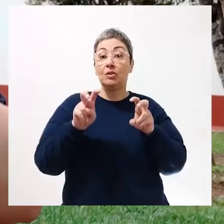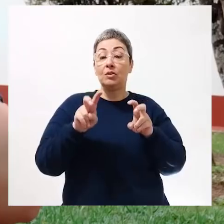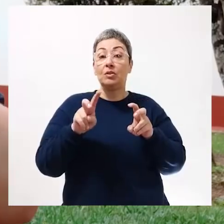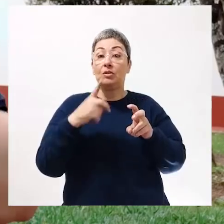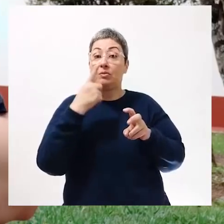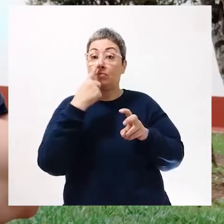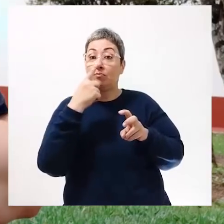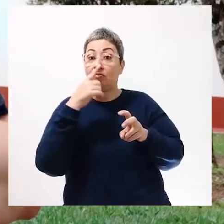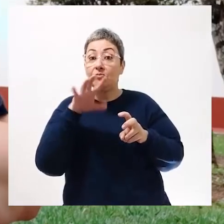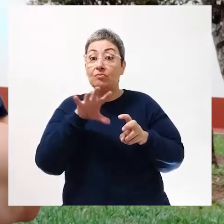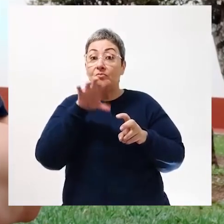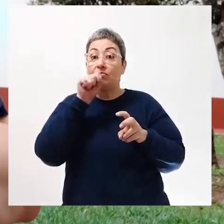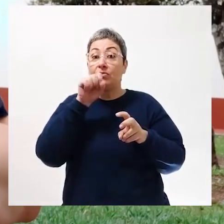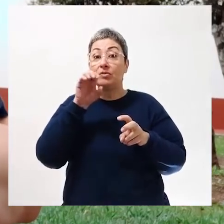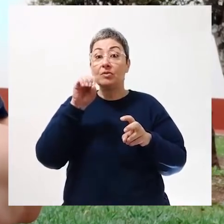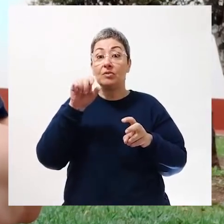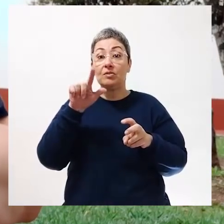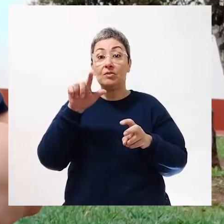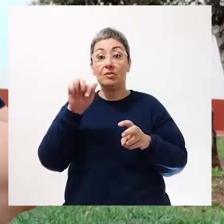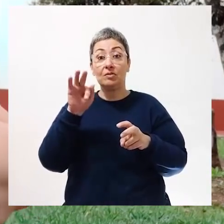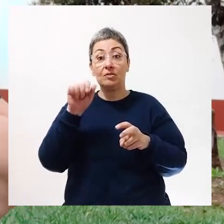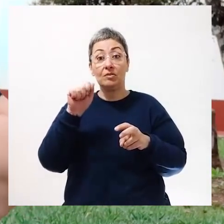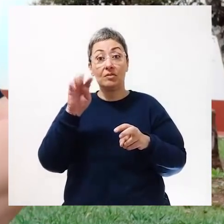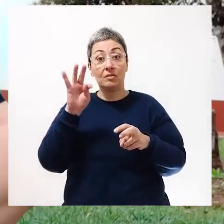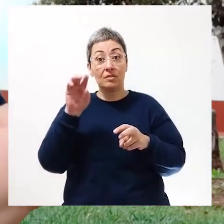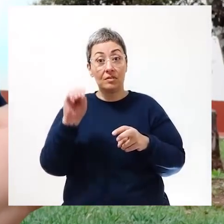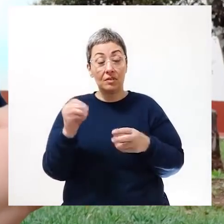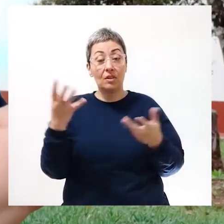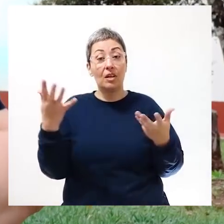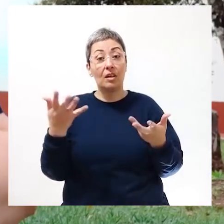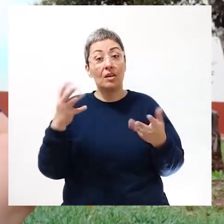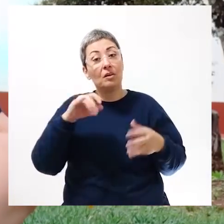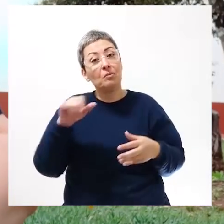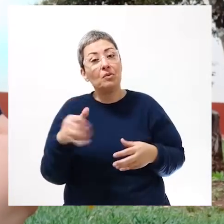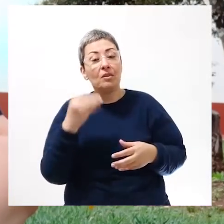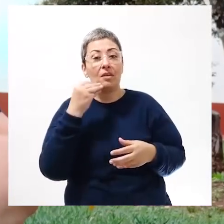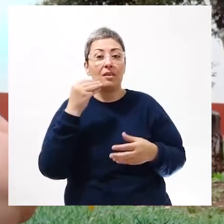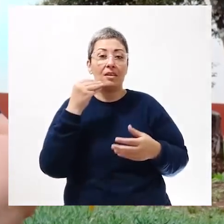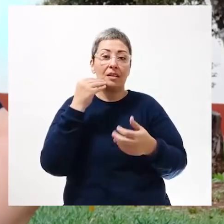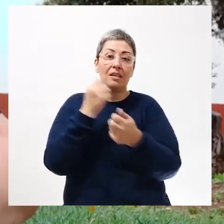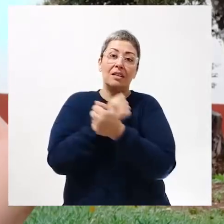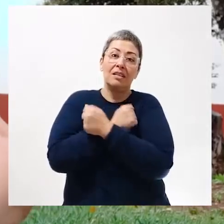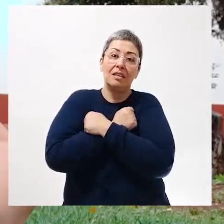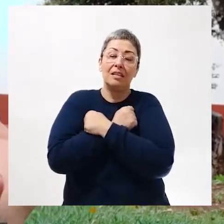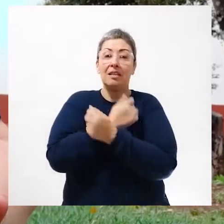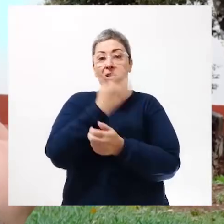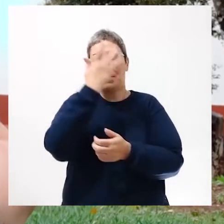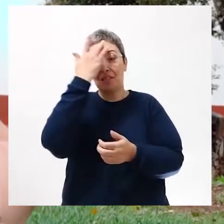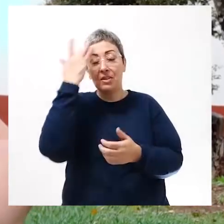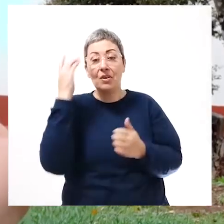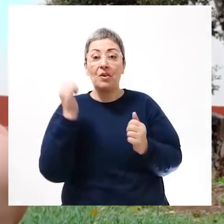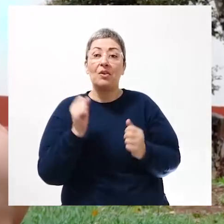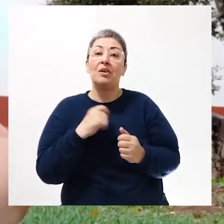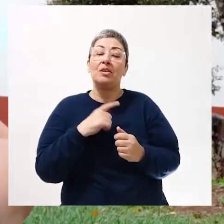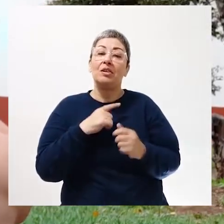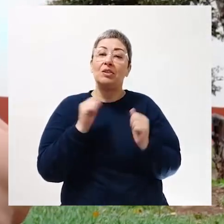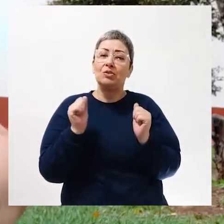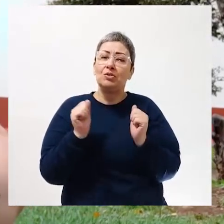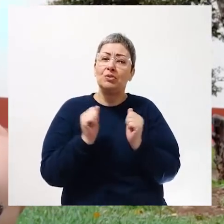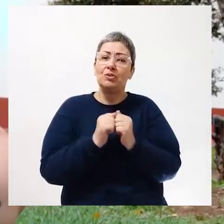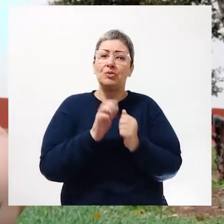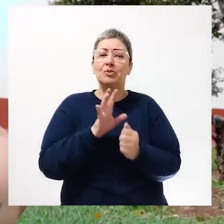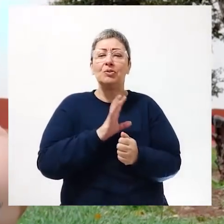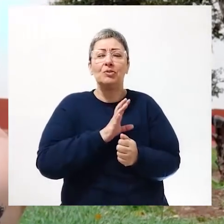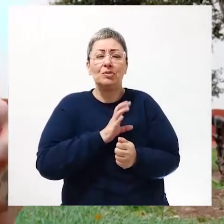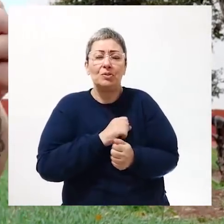do olfato. Aproveitem hoje para abraçar quem você ama, quem estiver